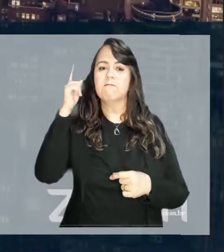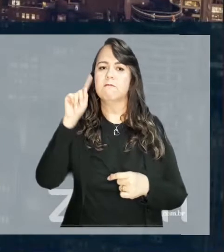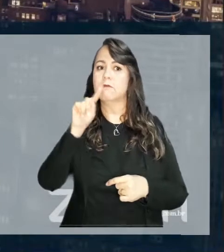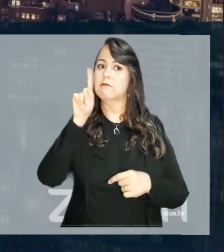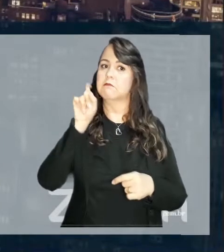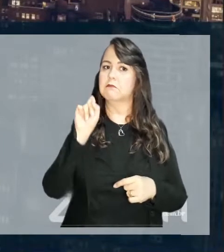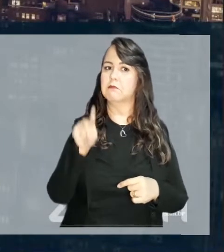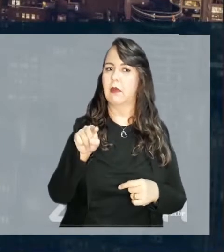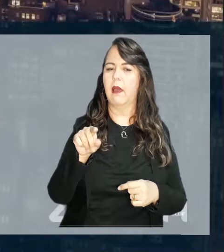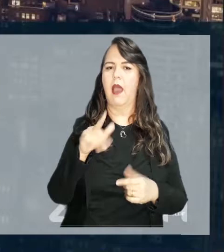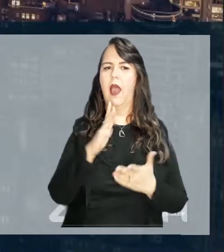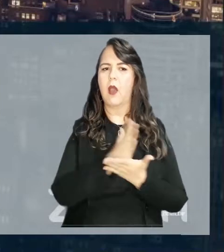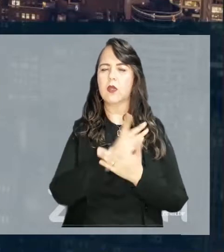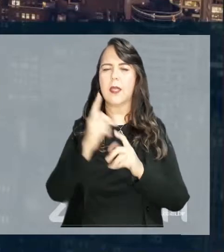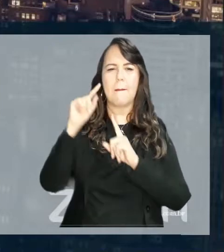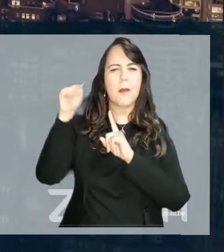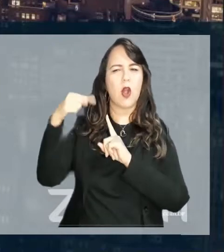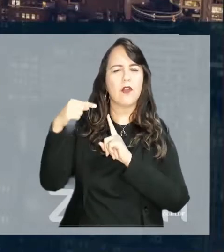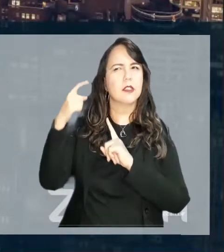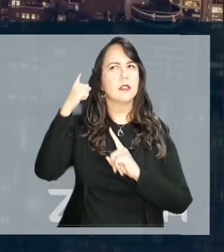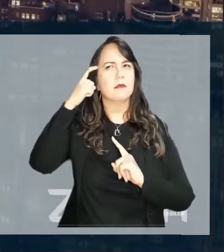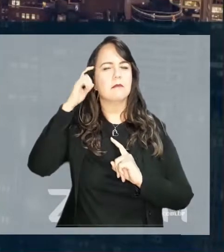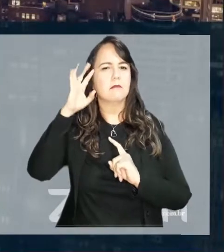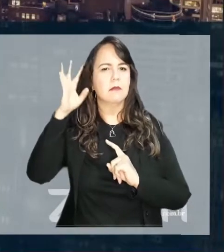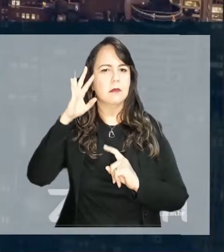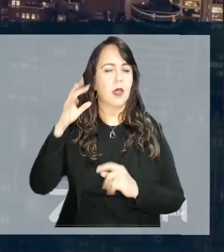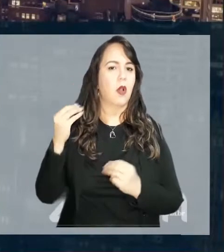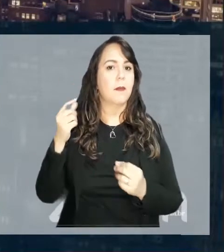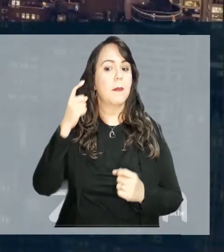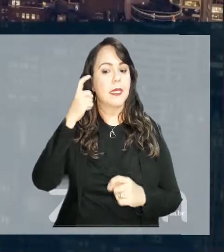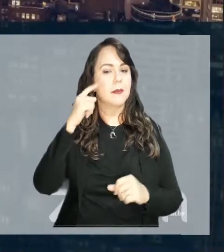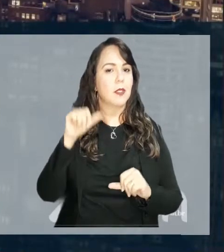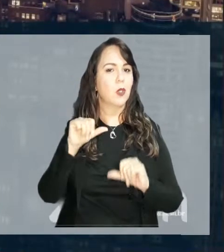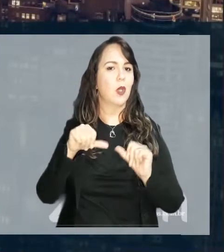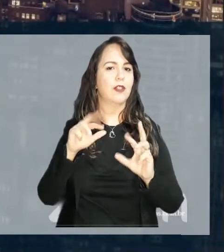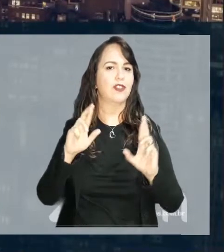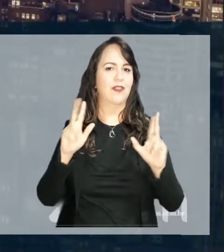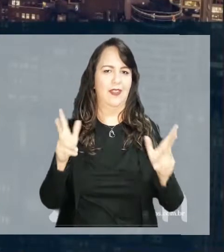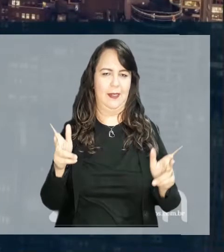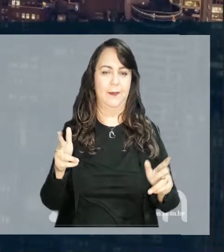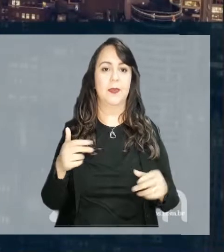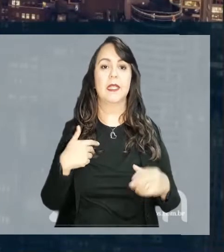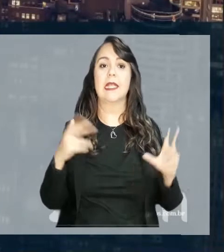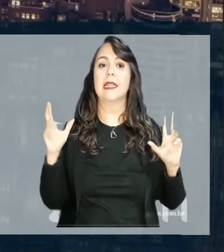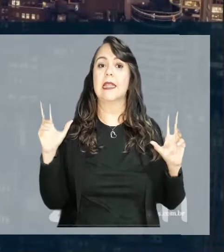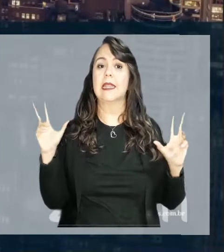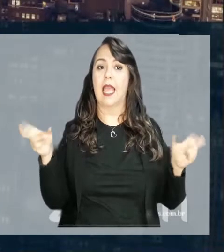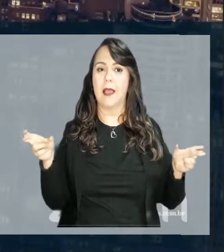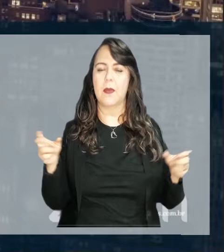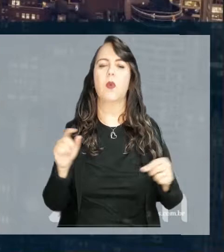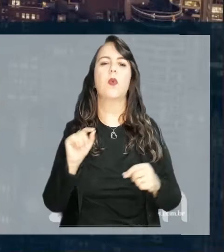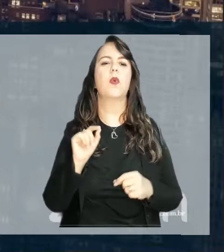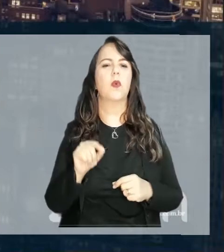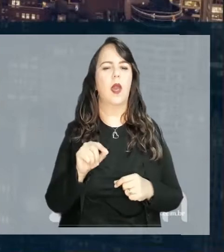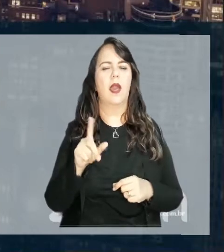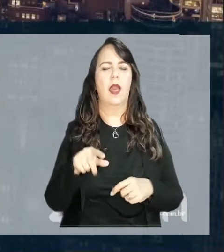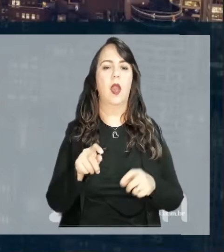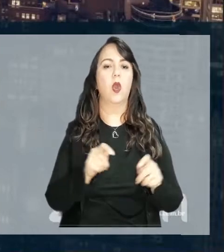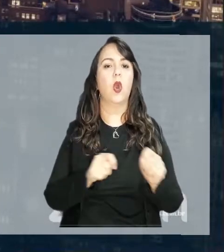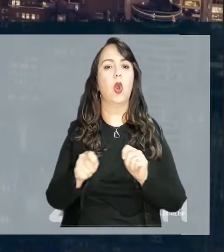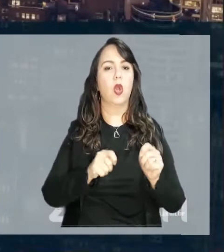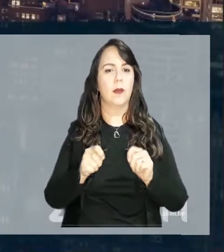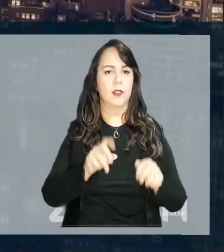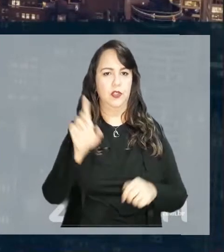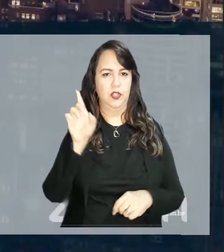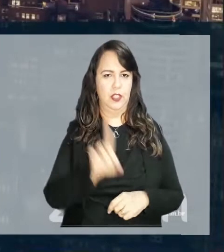diferentes. Então, o tema da minha fala vai ser da jurimetria, análise econômica do direito, mas eu vou falar também um pouquinho de data science